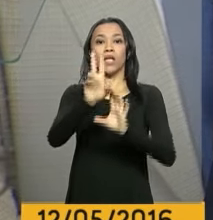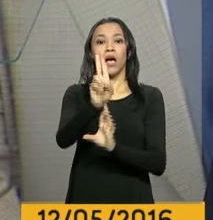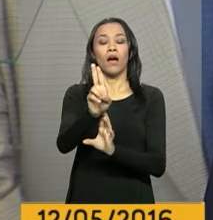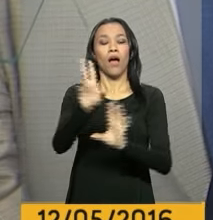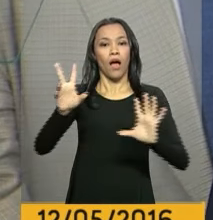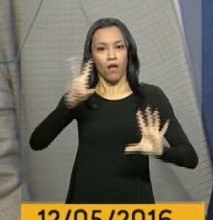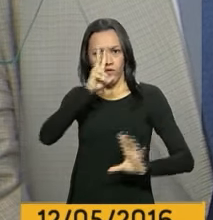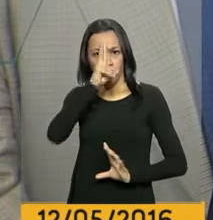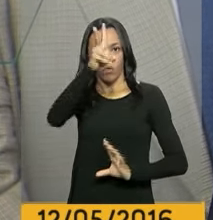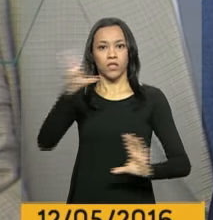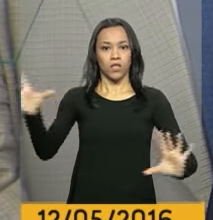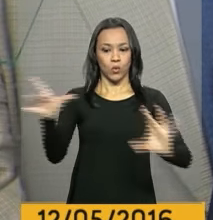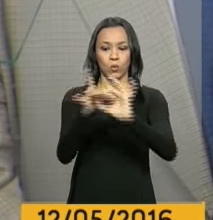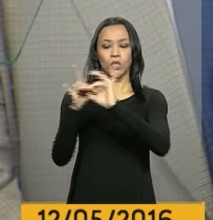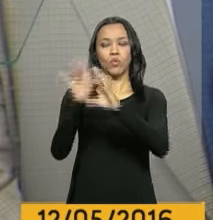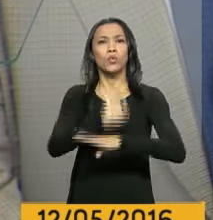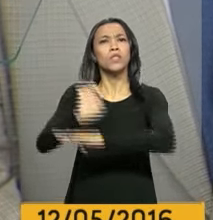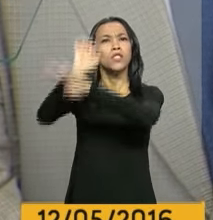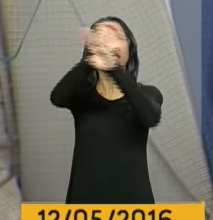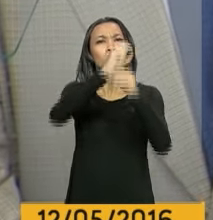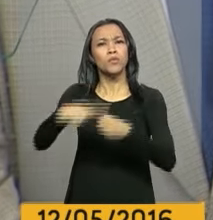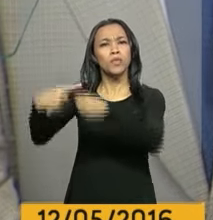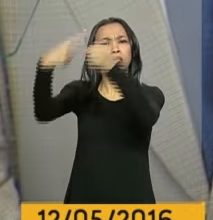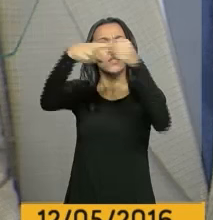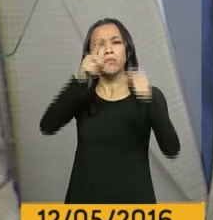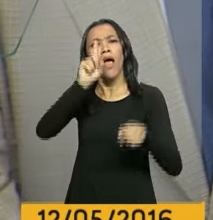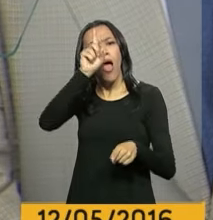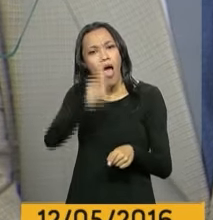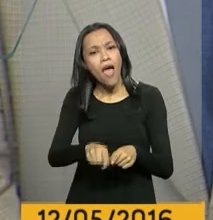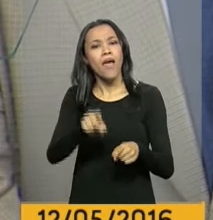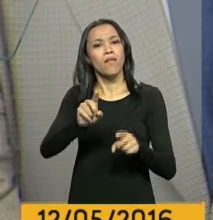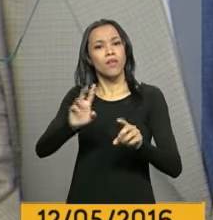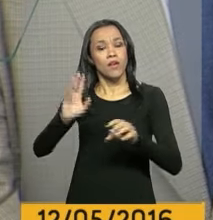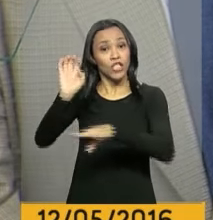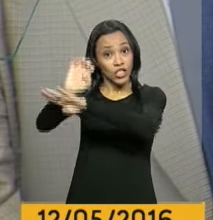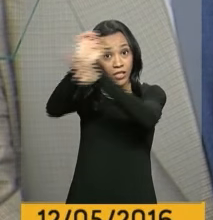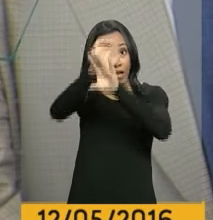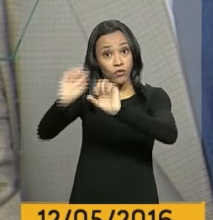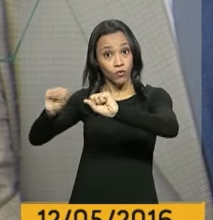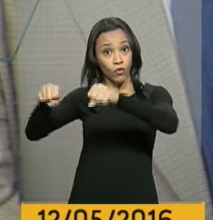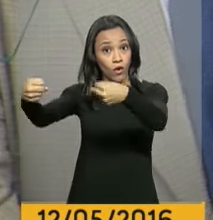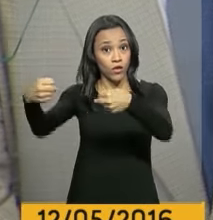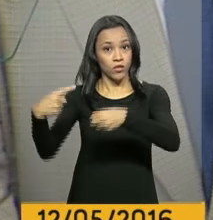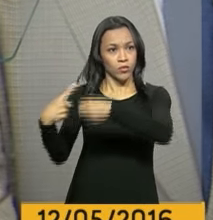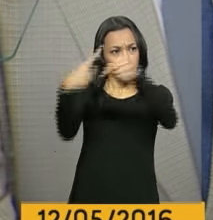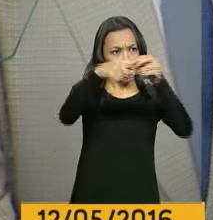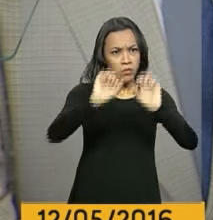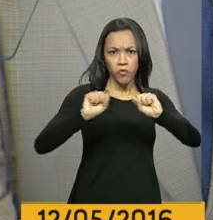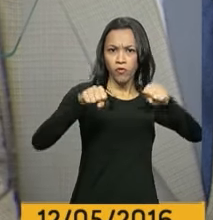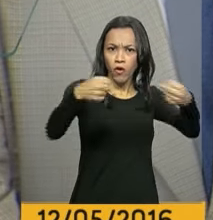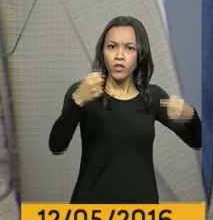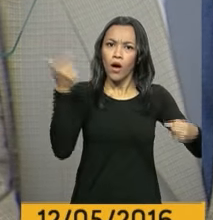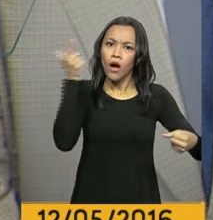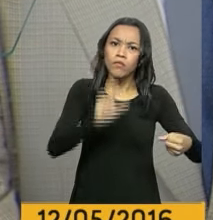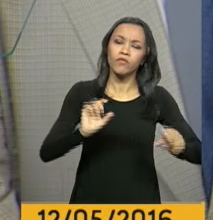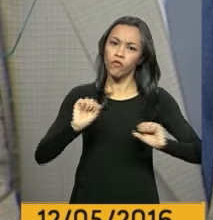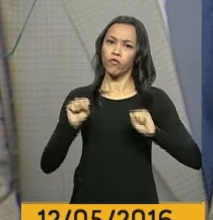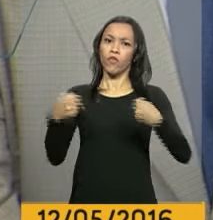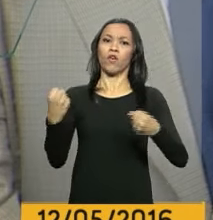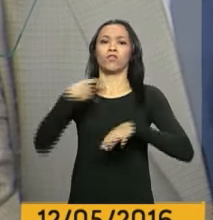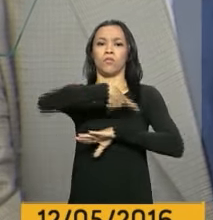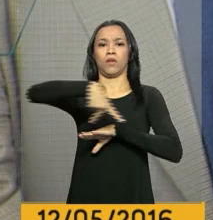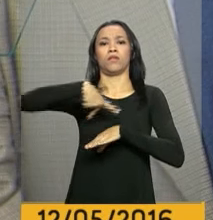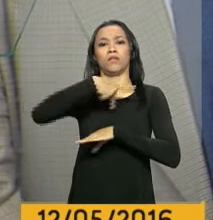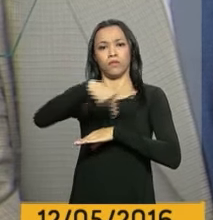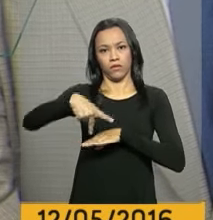nossa cabeça, deriva da força dos estados e dos municípios. Há matérias,